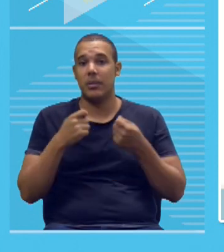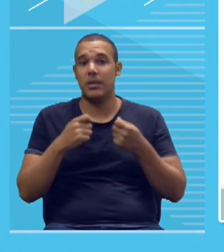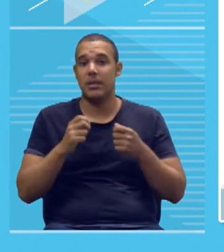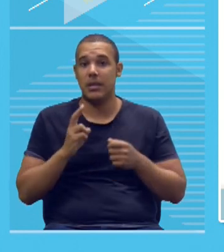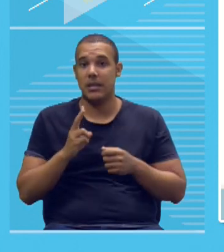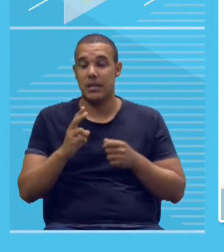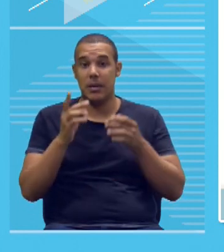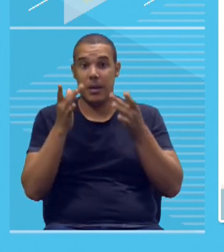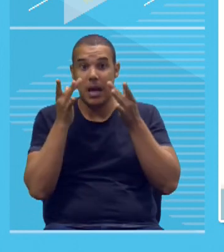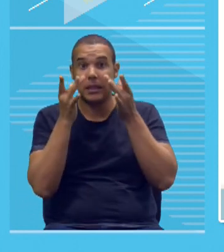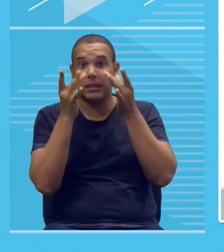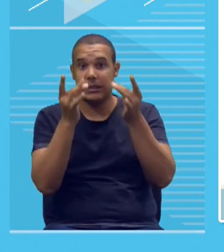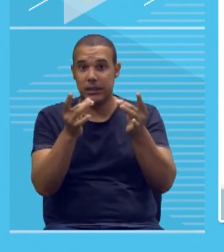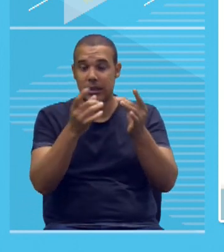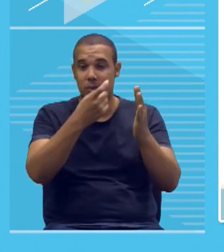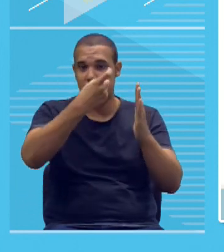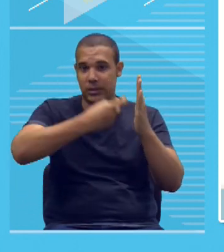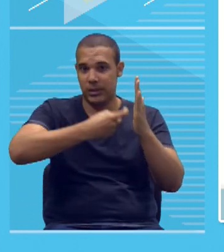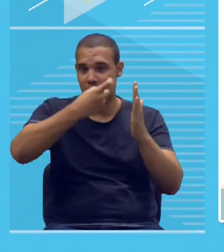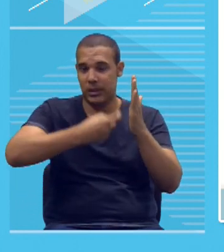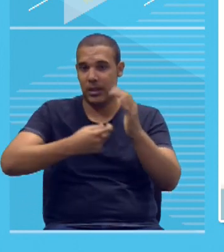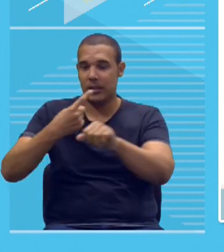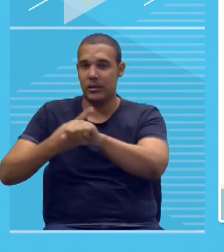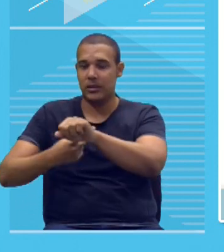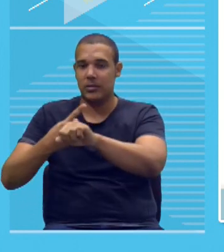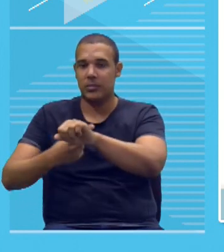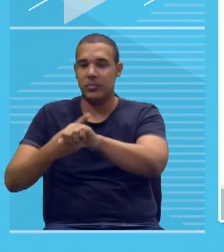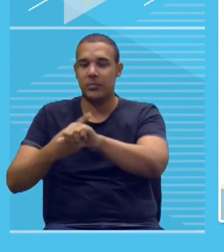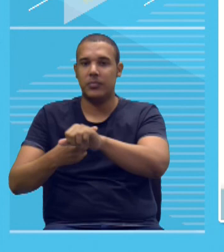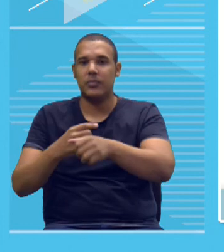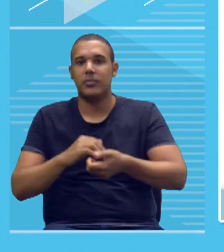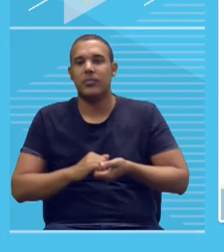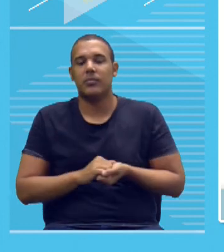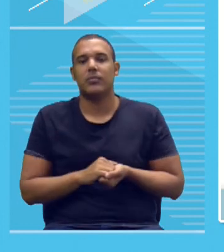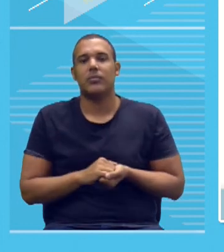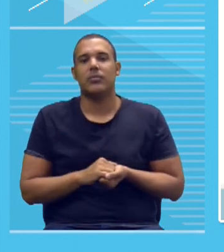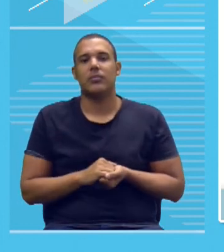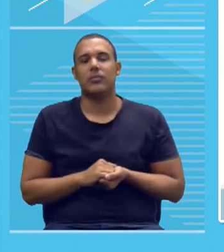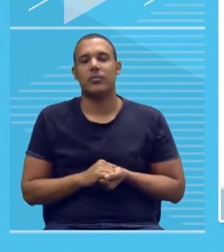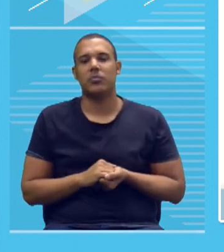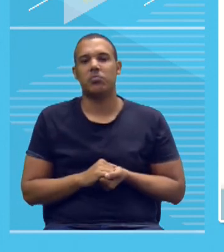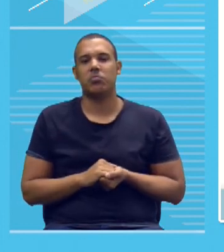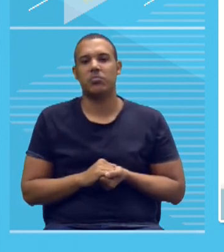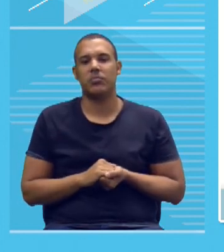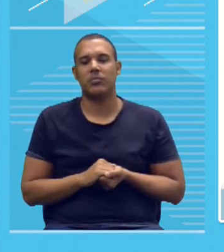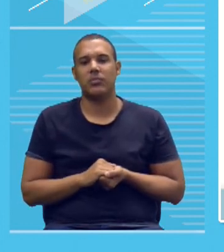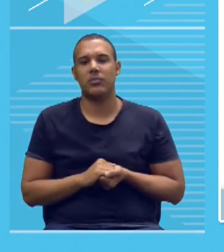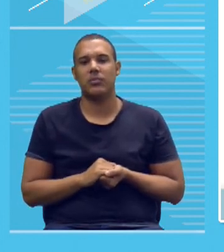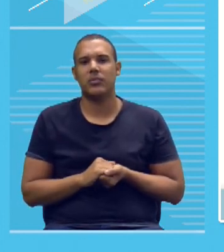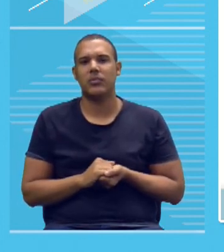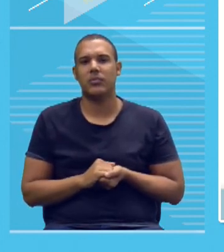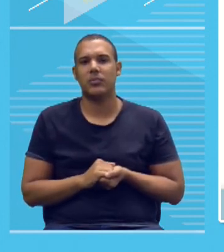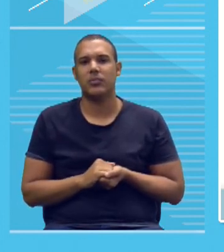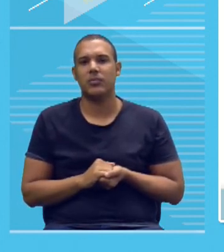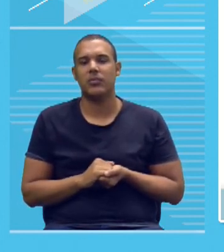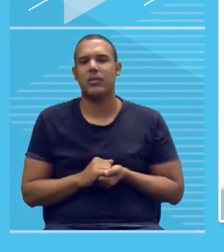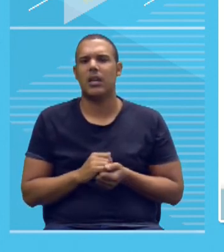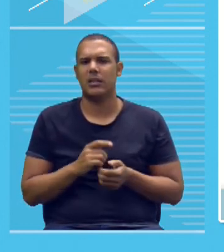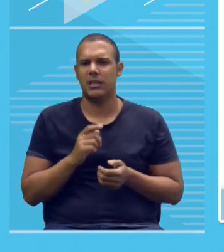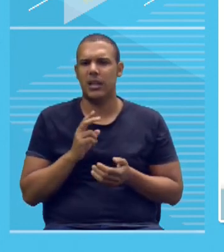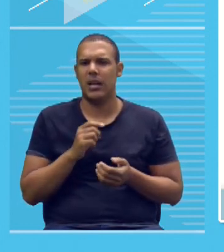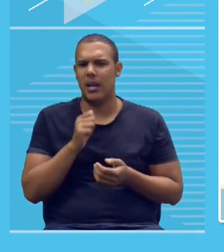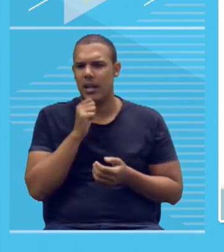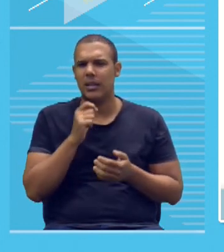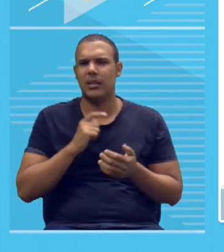início logo taxa e tempo certeza que seja entenderam a gente ainda muitas atividades hoje para tá discutindo com vocês algumas delas